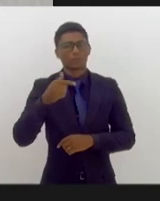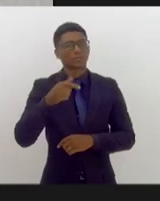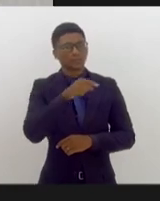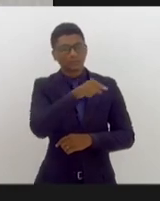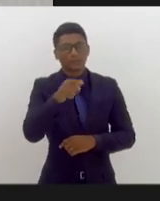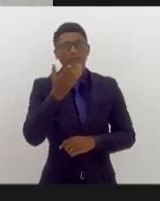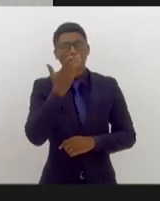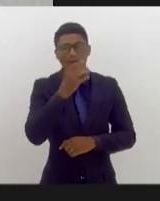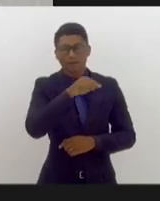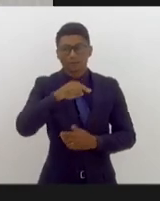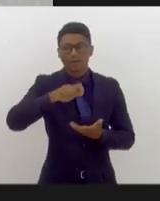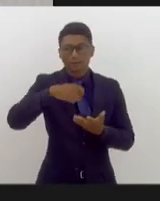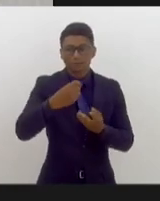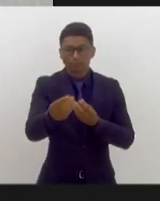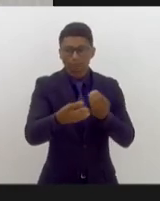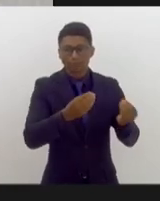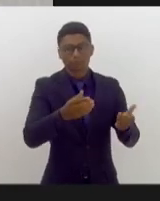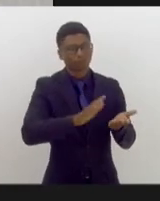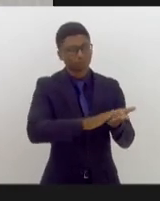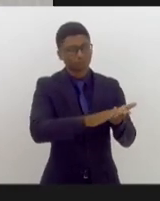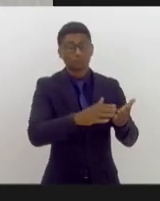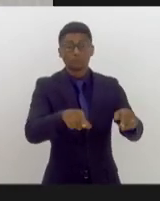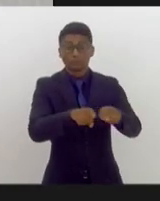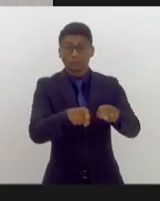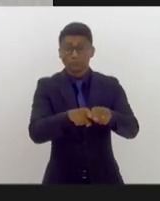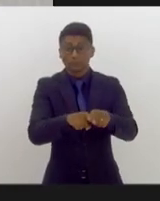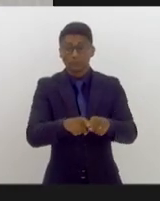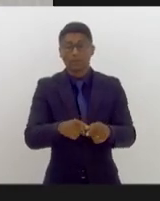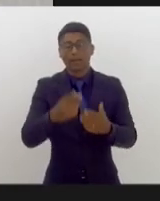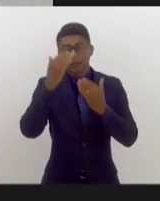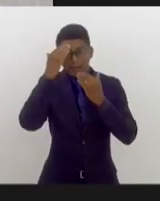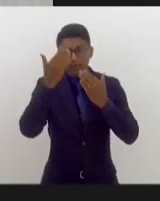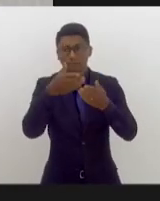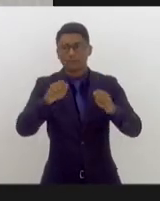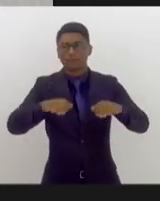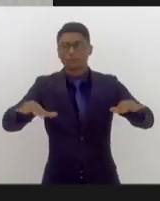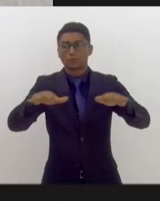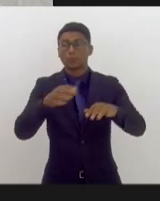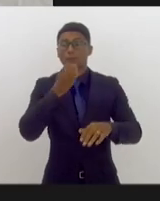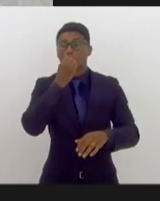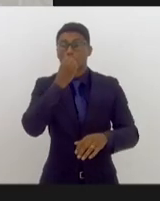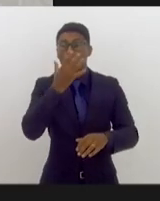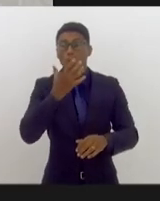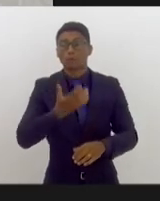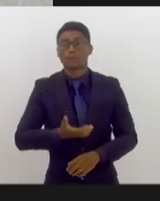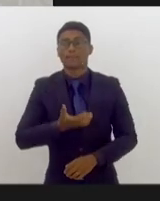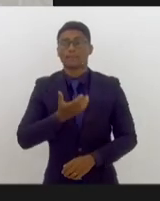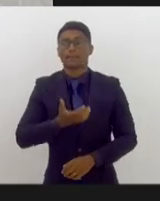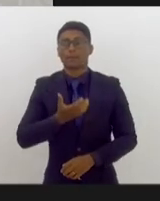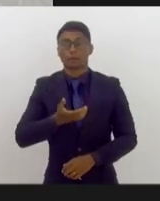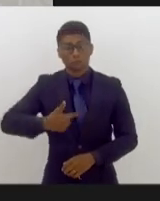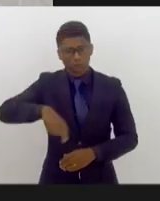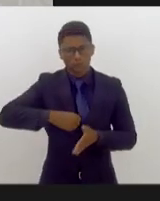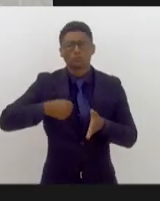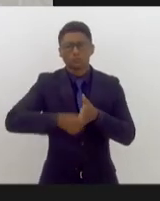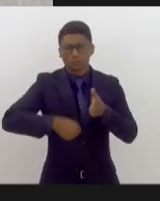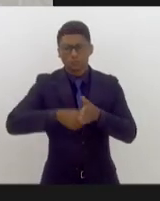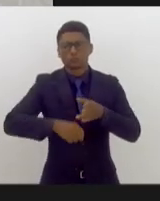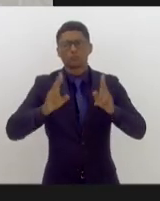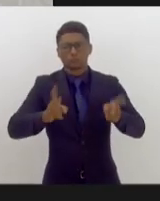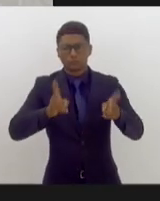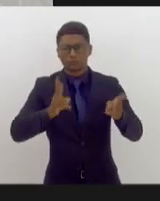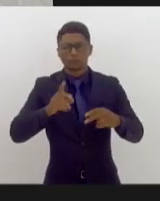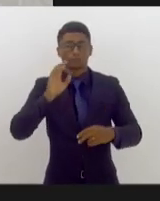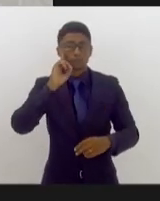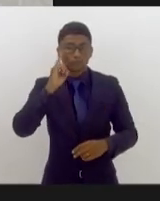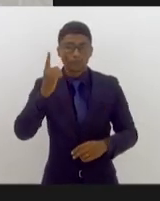todas, aproveitar para desejar um bom Natal a todos, e a gente vai continuar na luta da alimentação escolar. Inclusive, a gente, no dia 19,